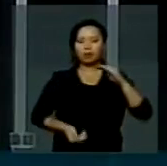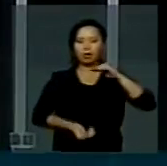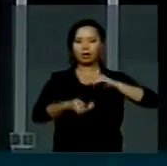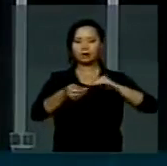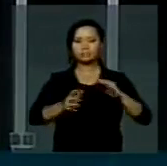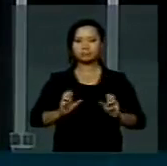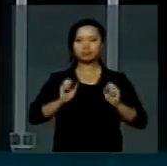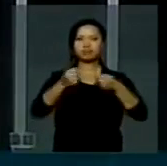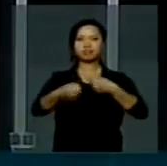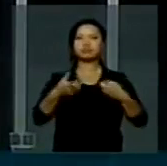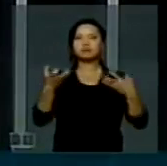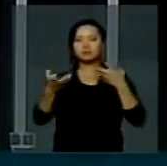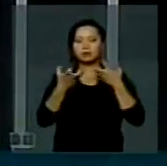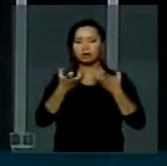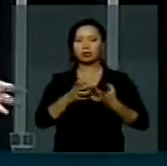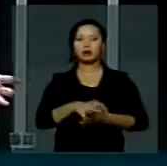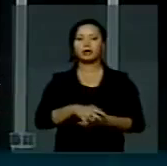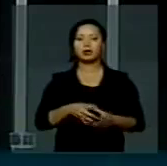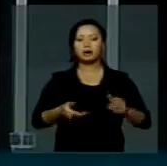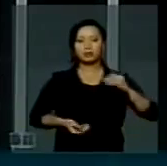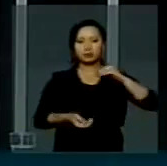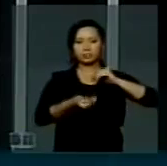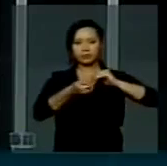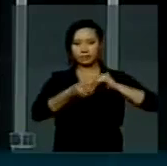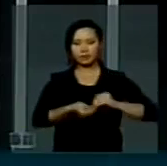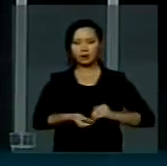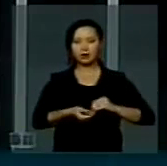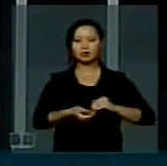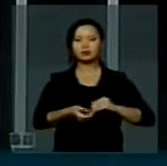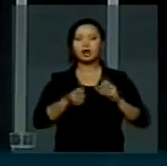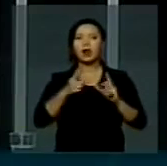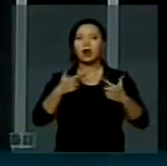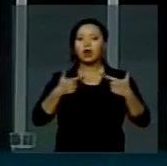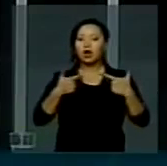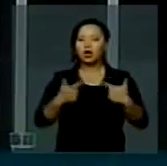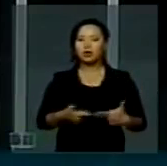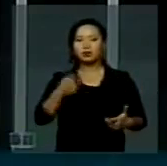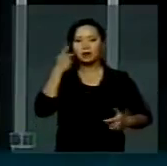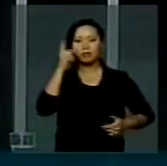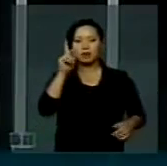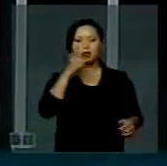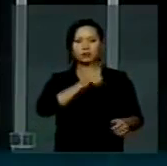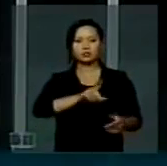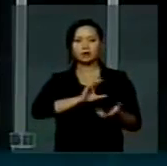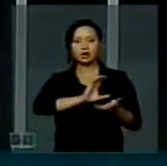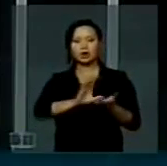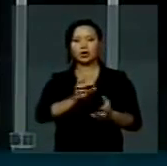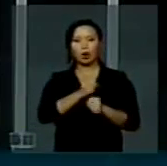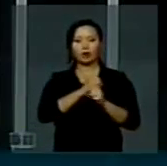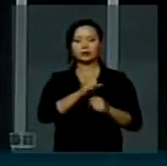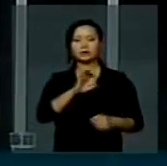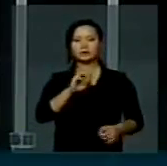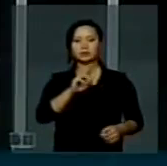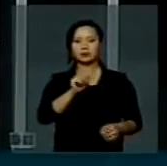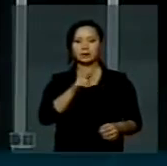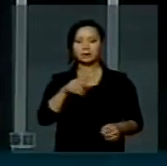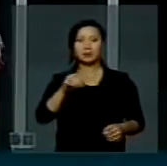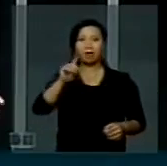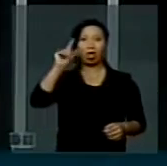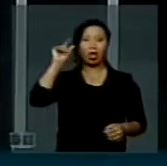Nacional. Esse Congresso Nacional que luta por um orçamento impositivo desde o Império, desde quando Dom Pedro I realizou a